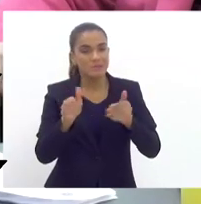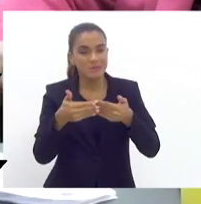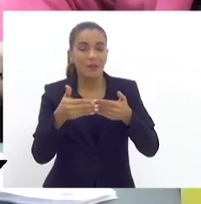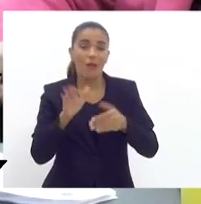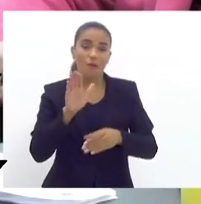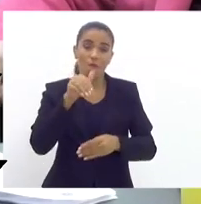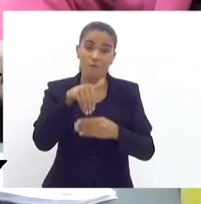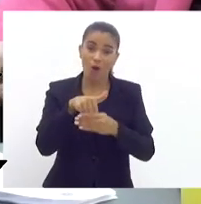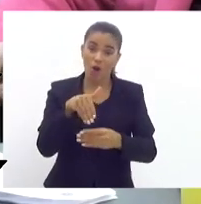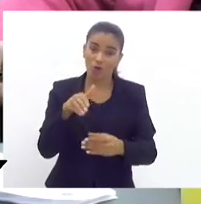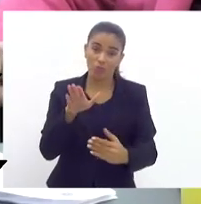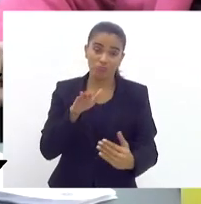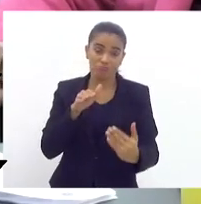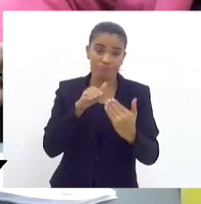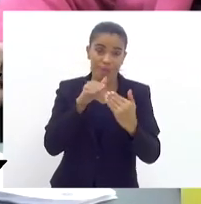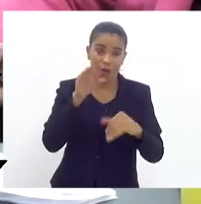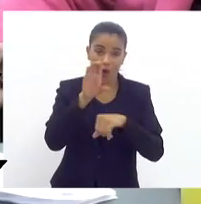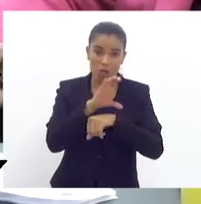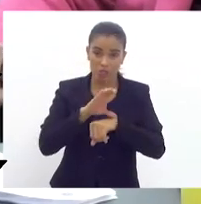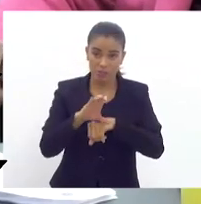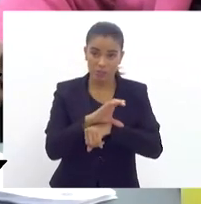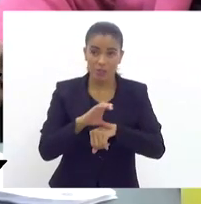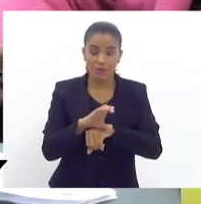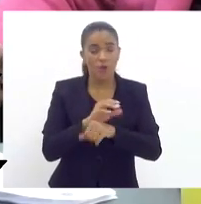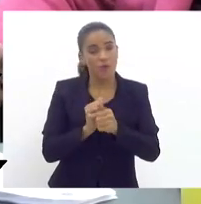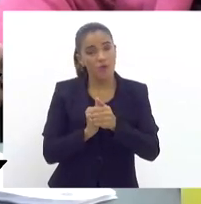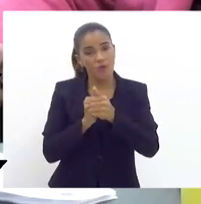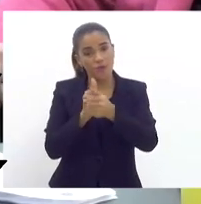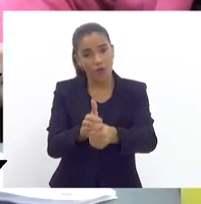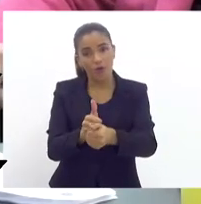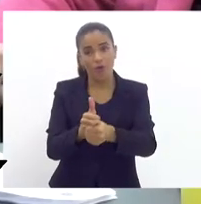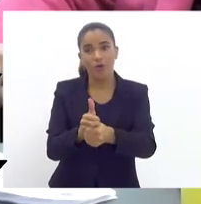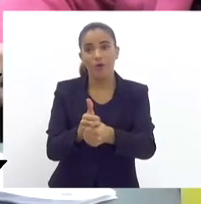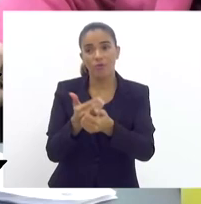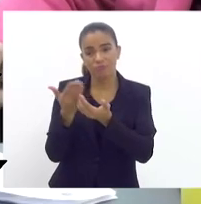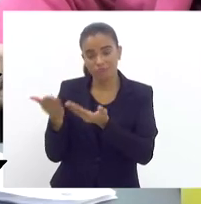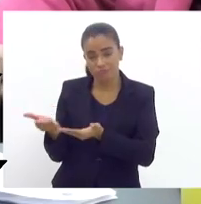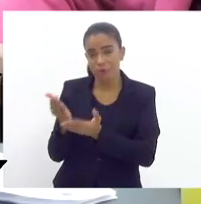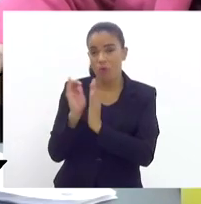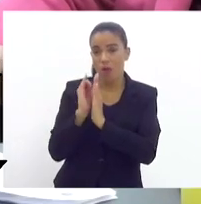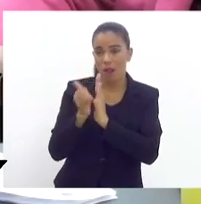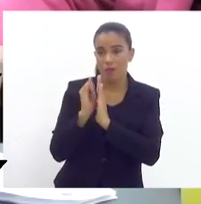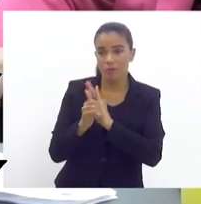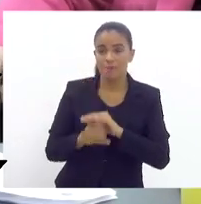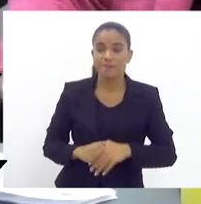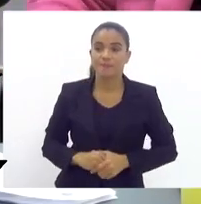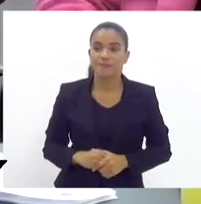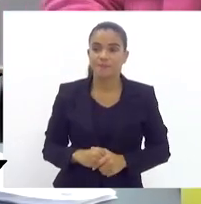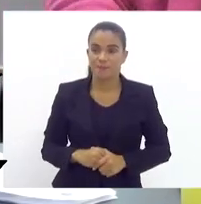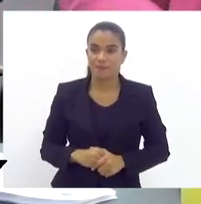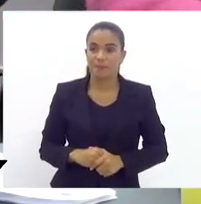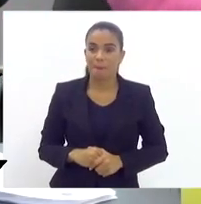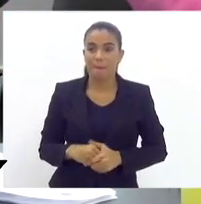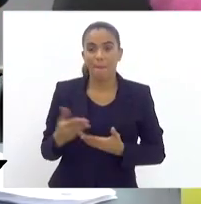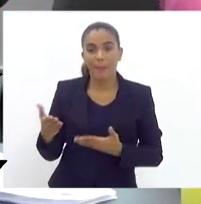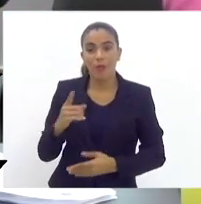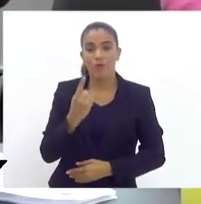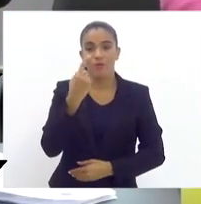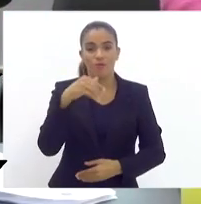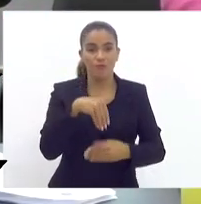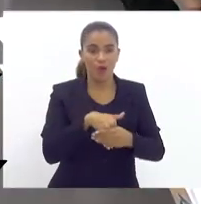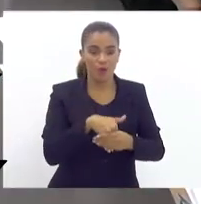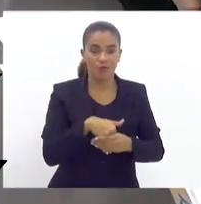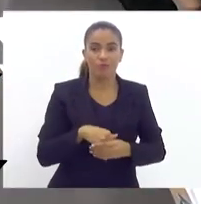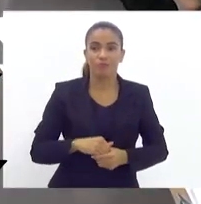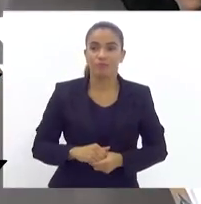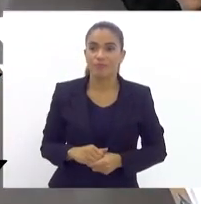voto pela constitucionalidade, eu vou acompanhar o relator. Como vota o deputado Vinícius